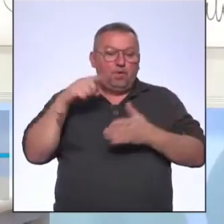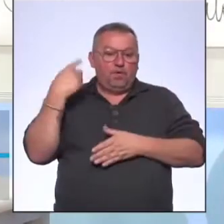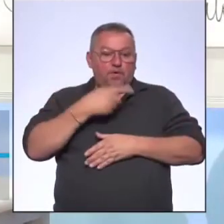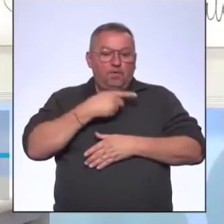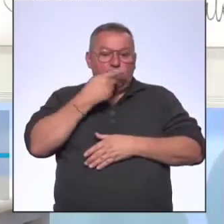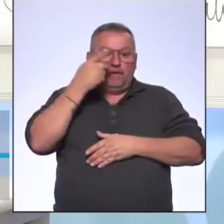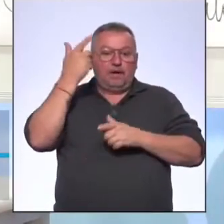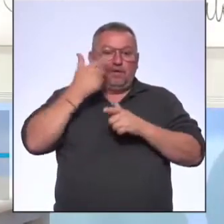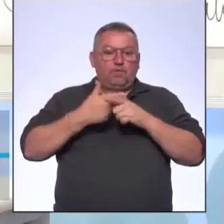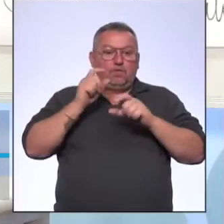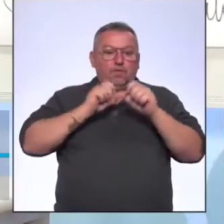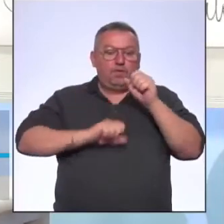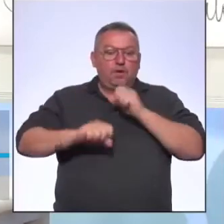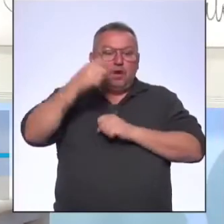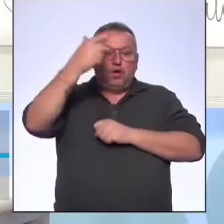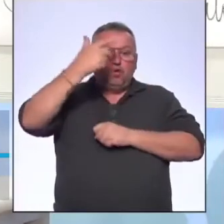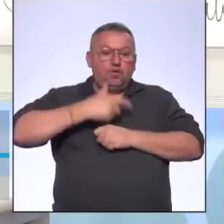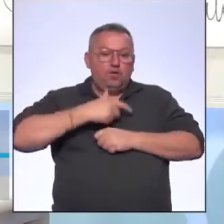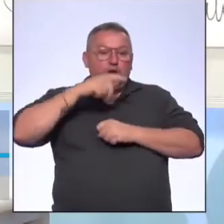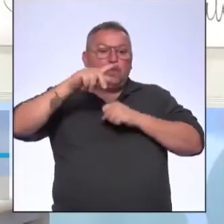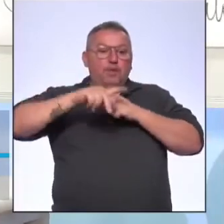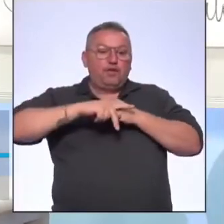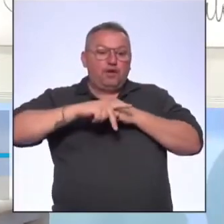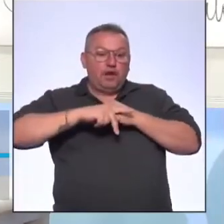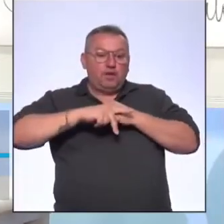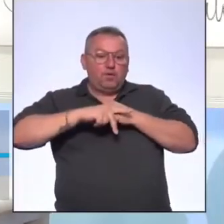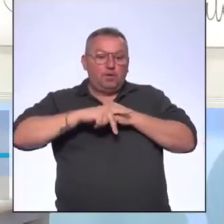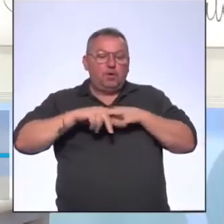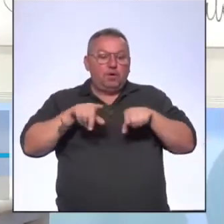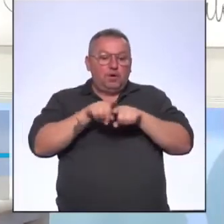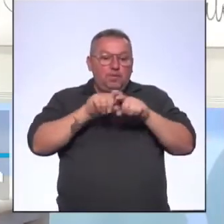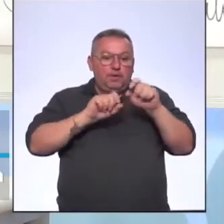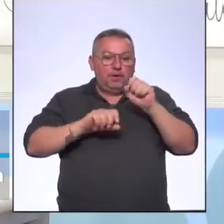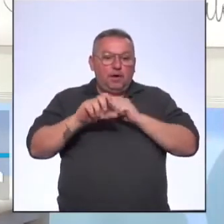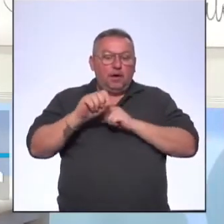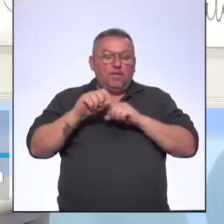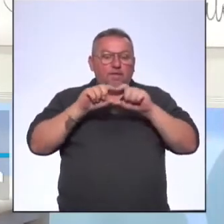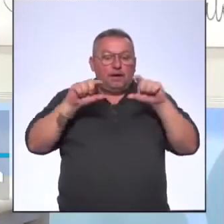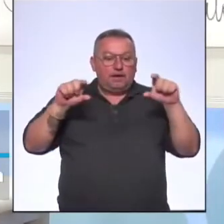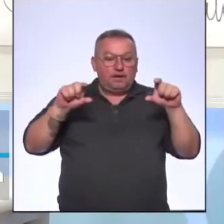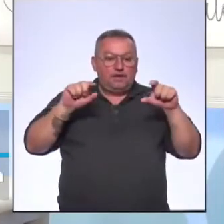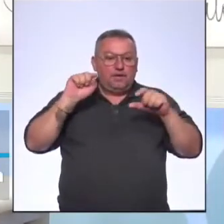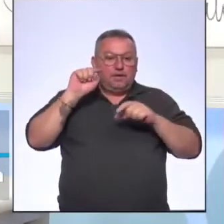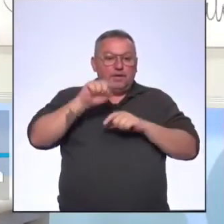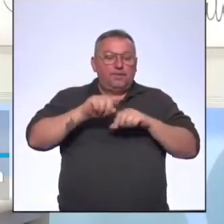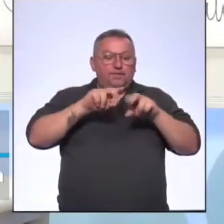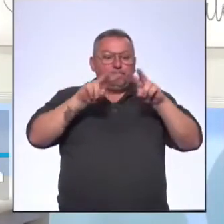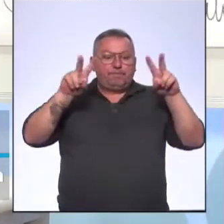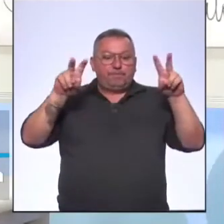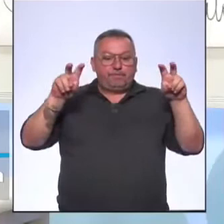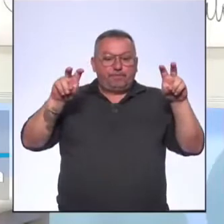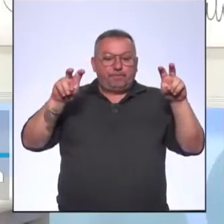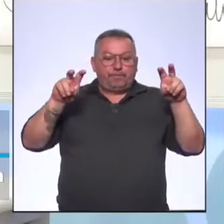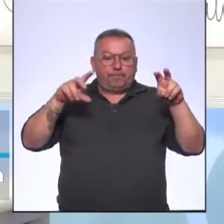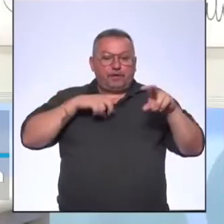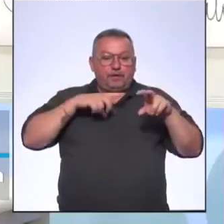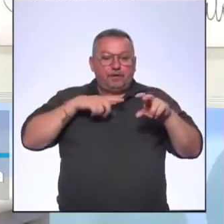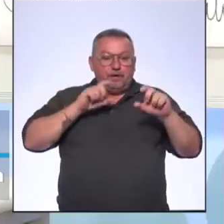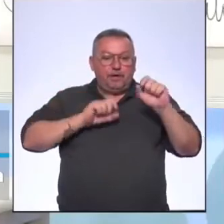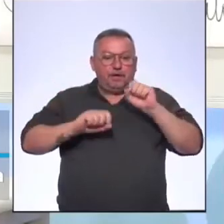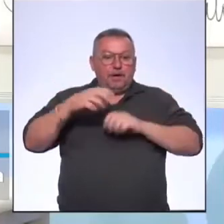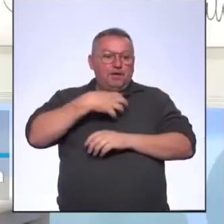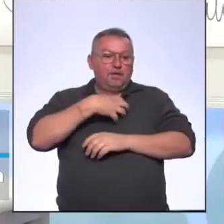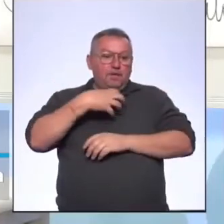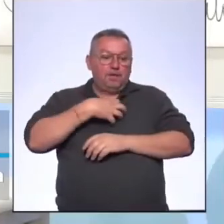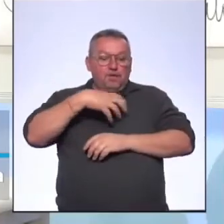pouquinho de sujeito e predicado, né, os termos essenciais da oração. Esse assunto, ele está na